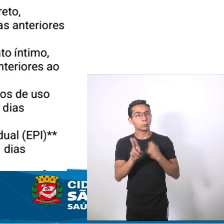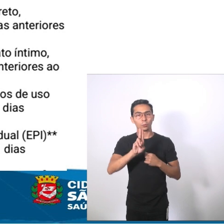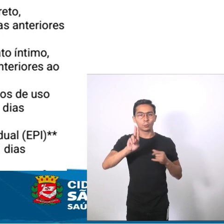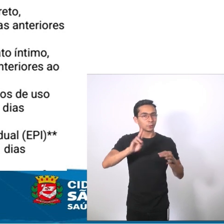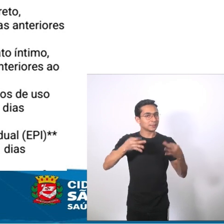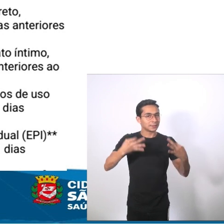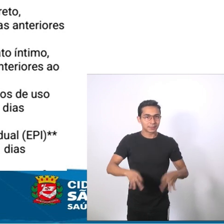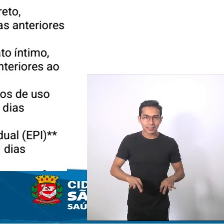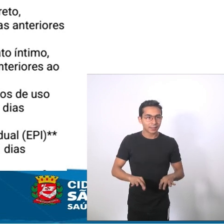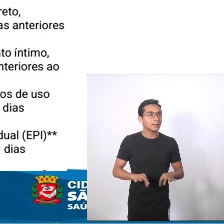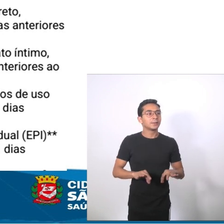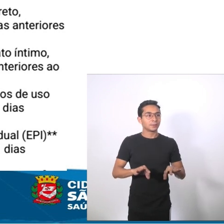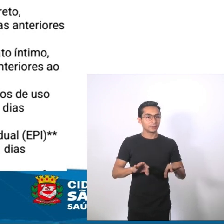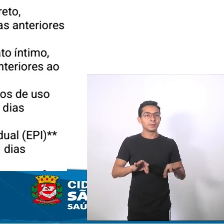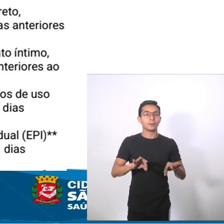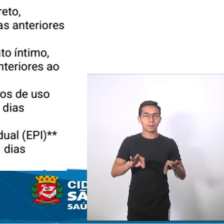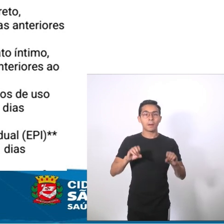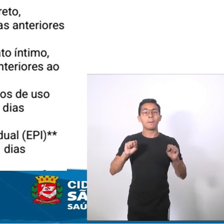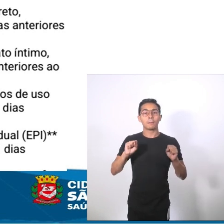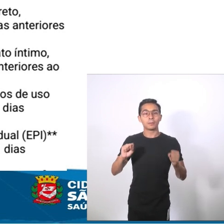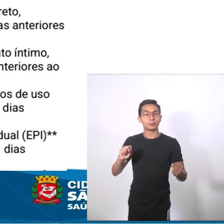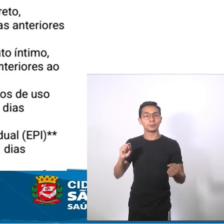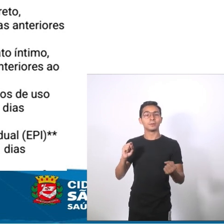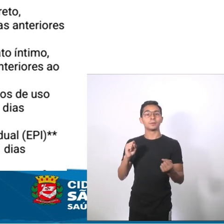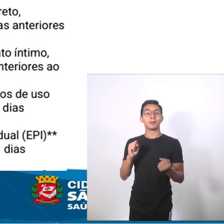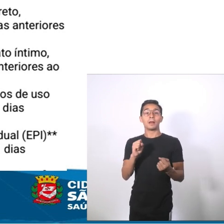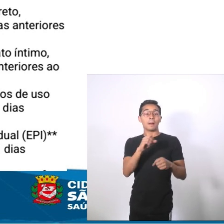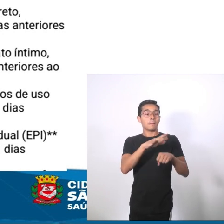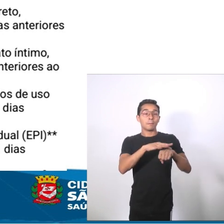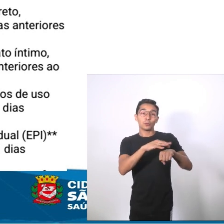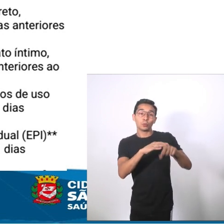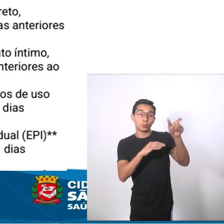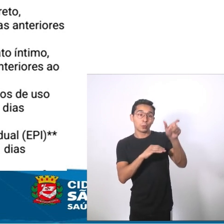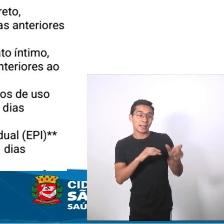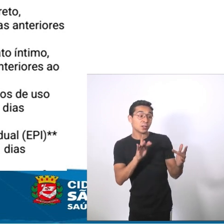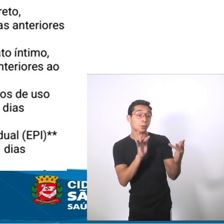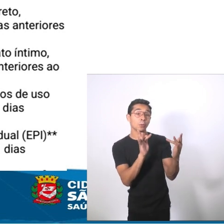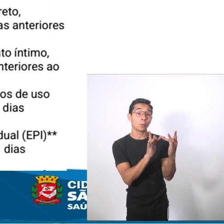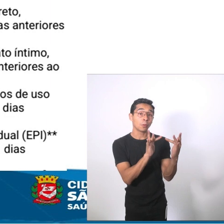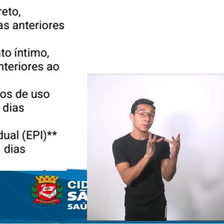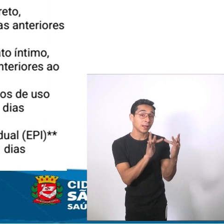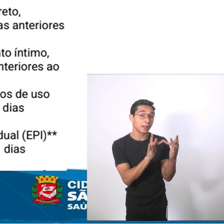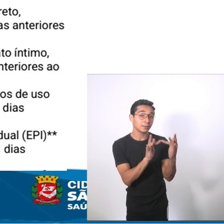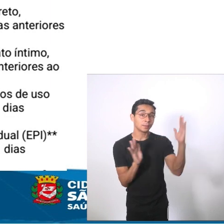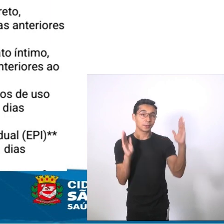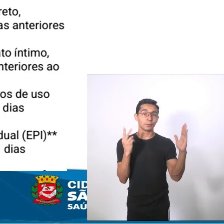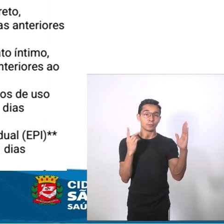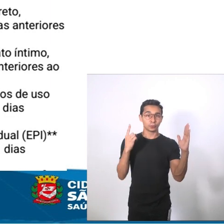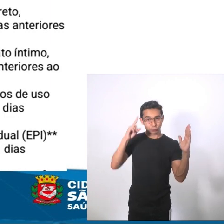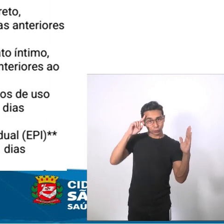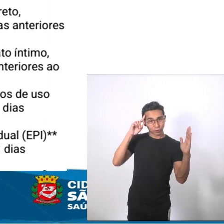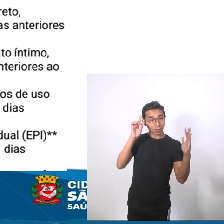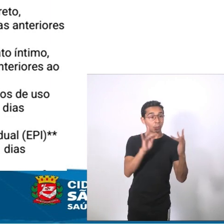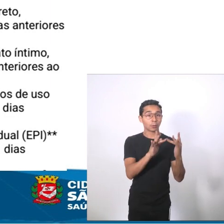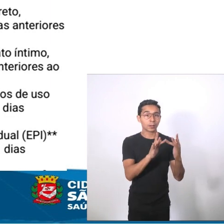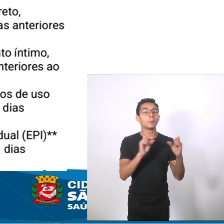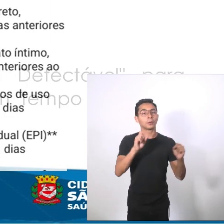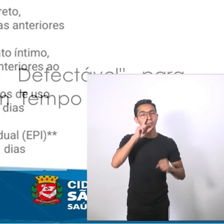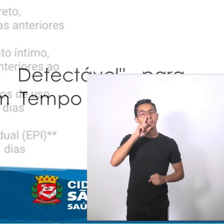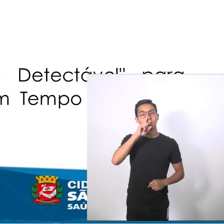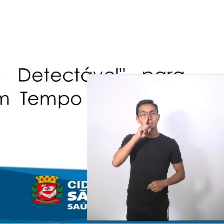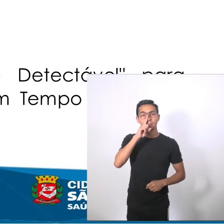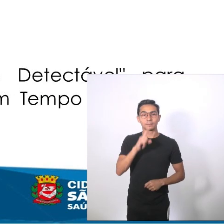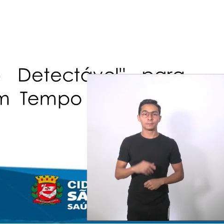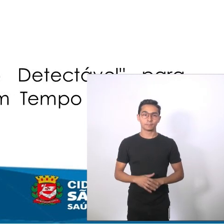de contato com caso provável ou confirmado de monkeypox nos 21 dias anteriores ao início dos sinais e sintomas.